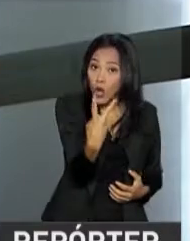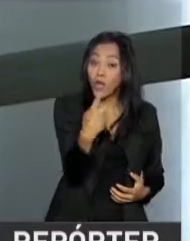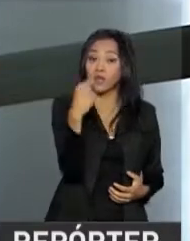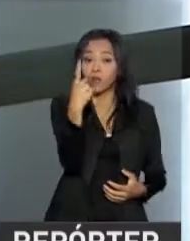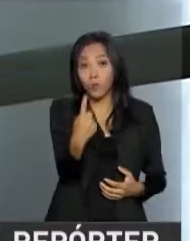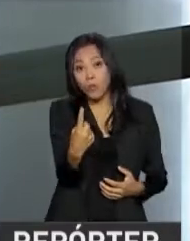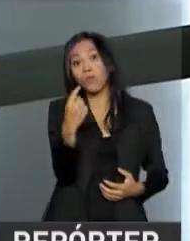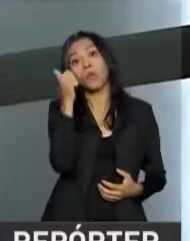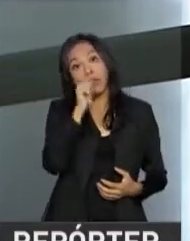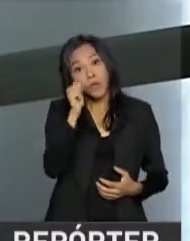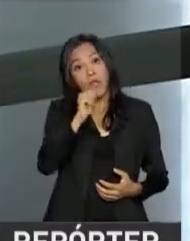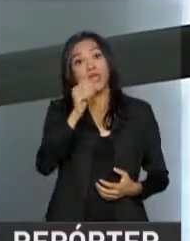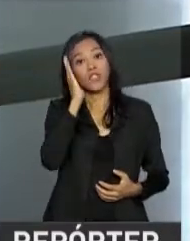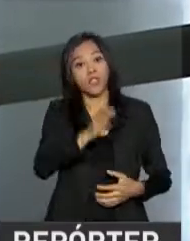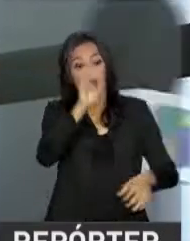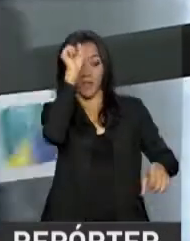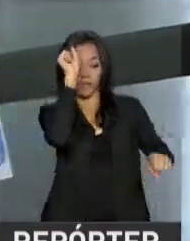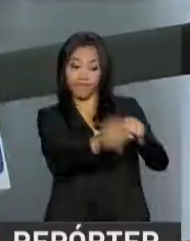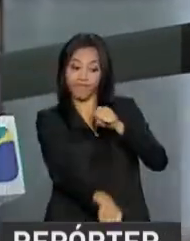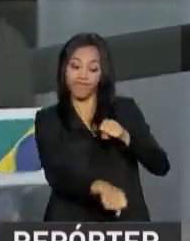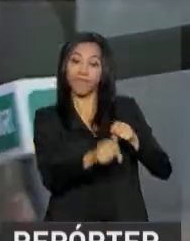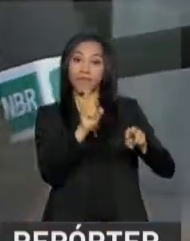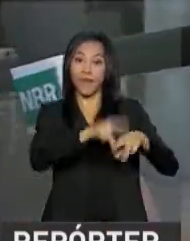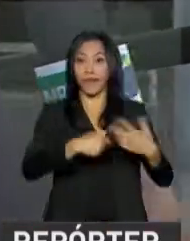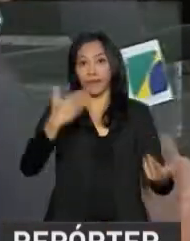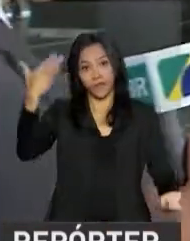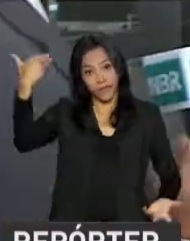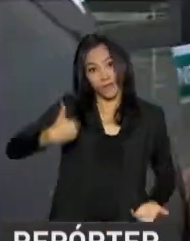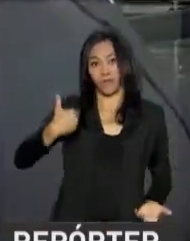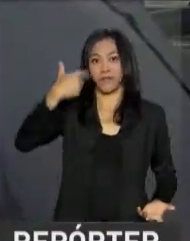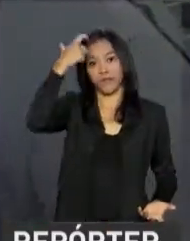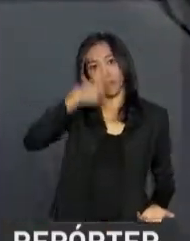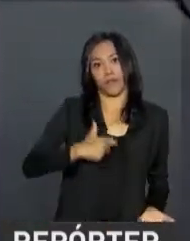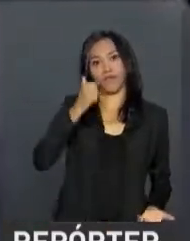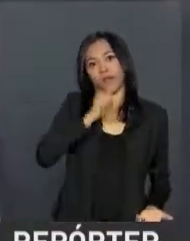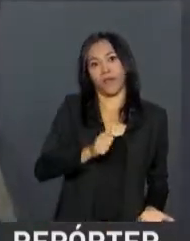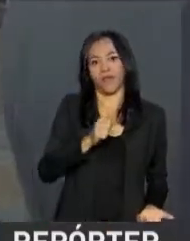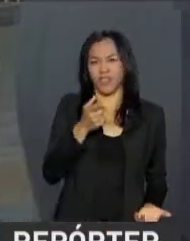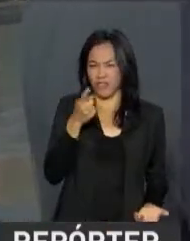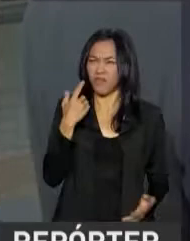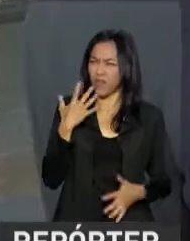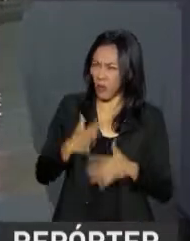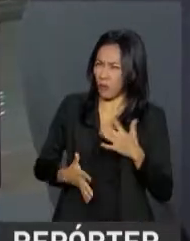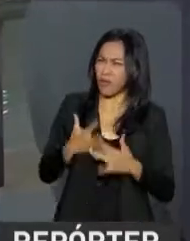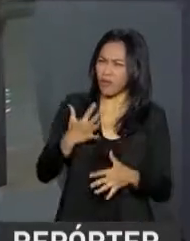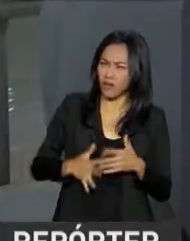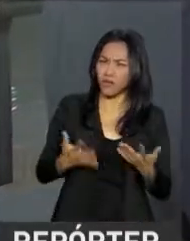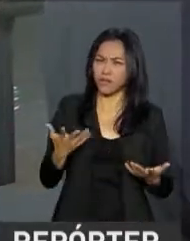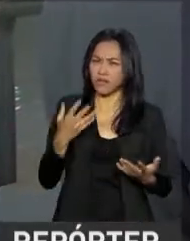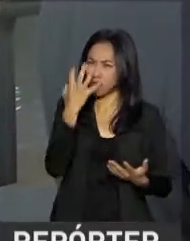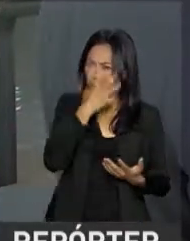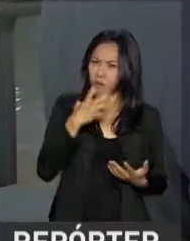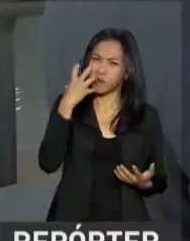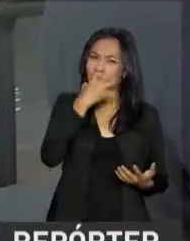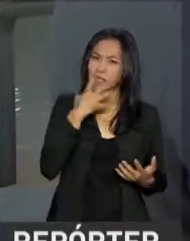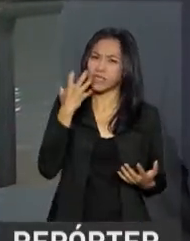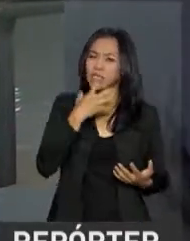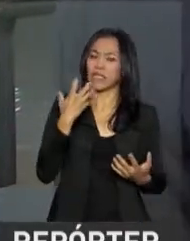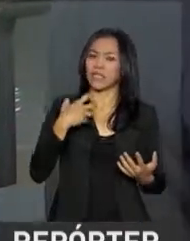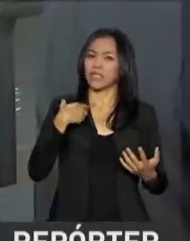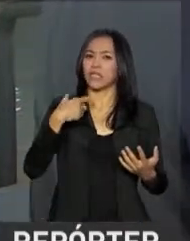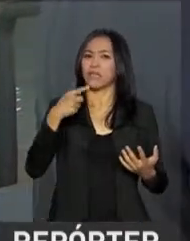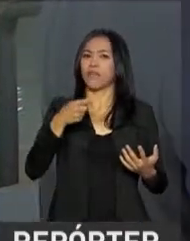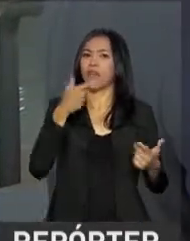só pelo fato de ser mulher nesse contexto já é muito complicado e existem essas músicas que fazem apologia a